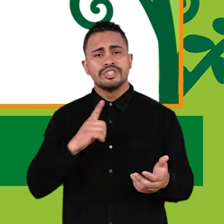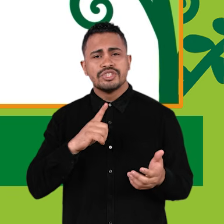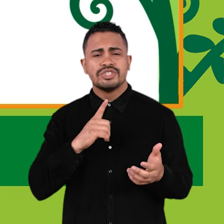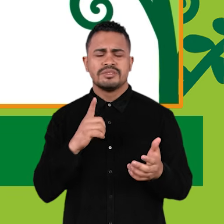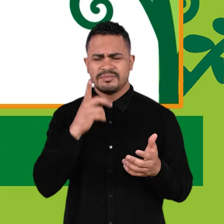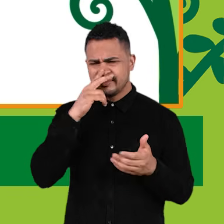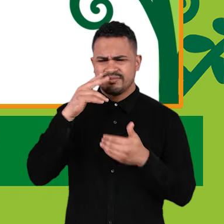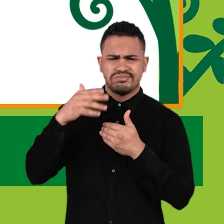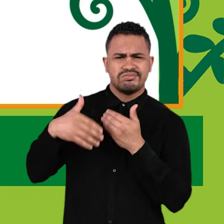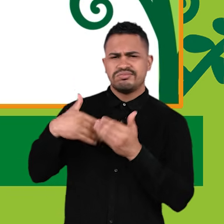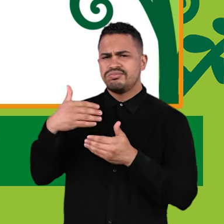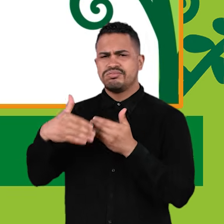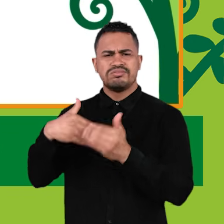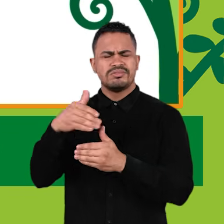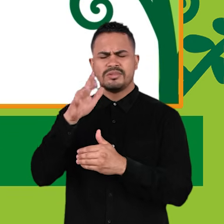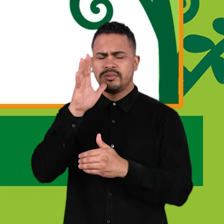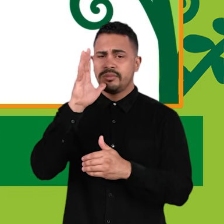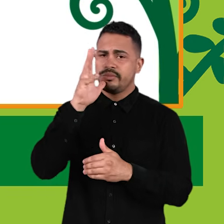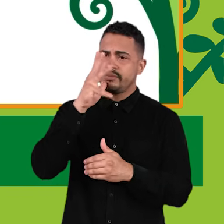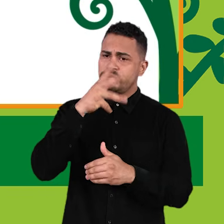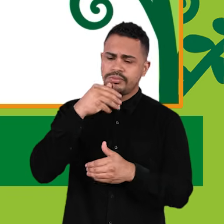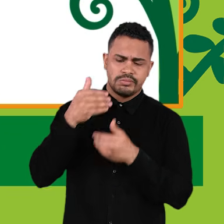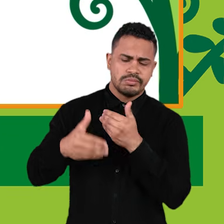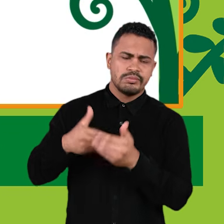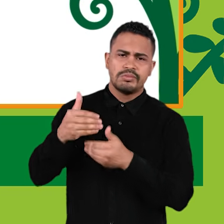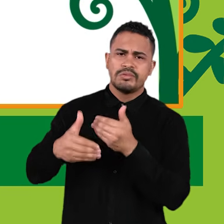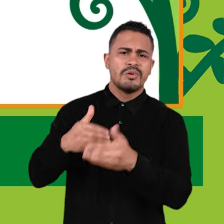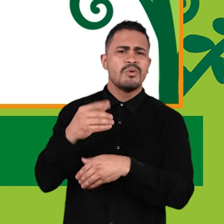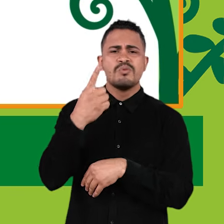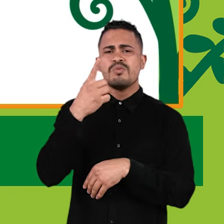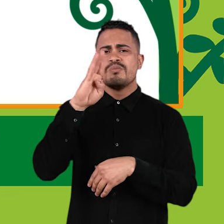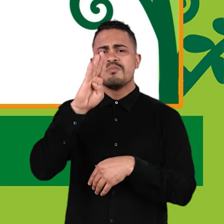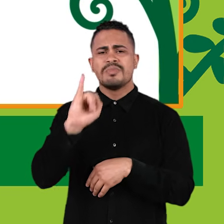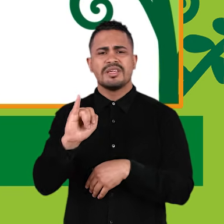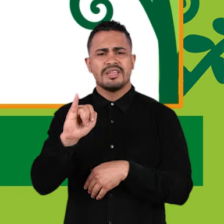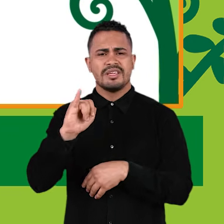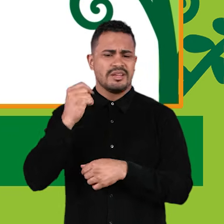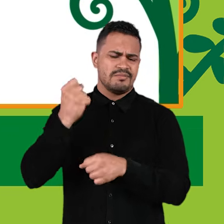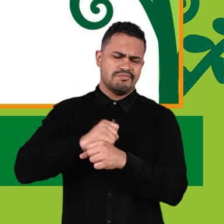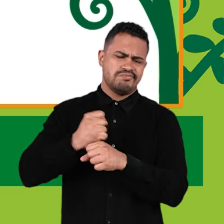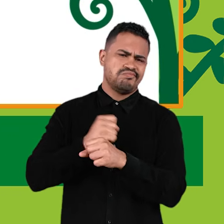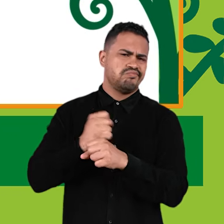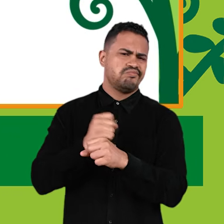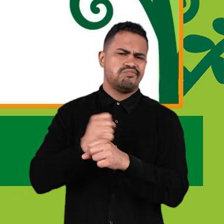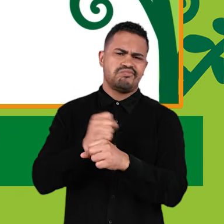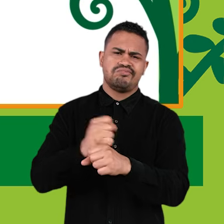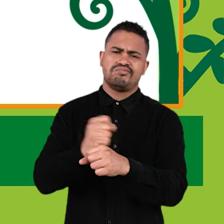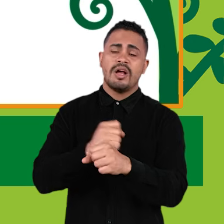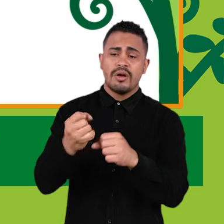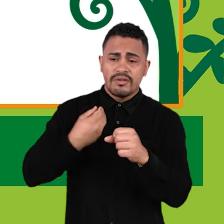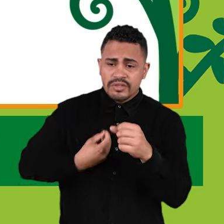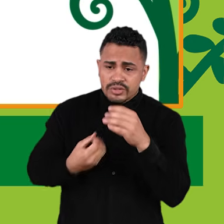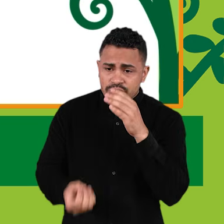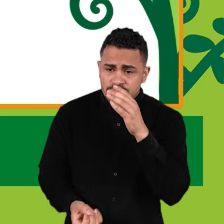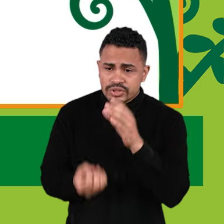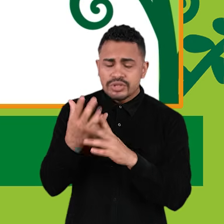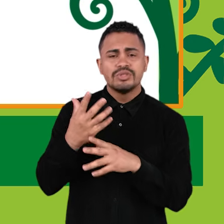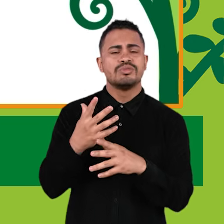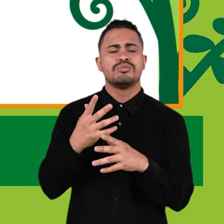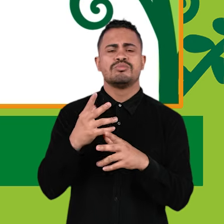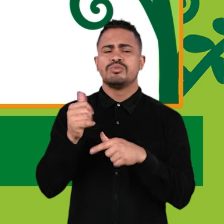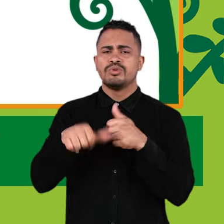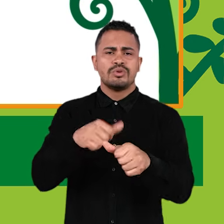caminho muito longo, né, a percorrer, mais ou menos 1 bilhão de anos, e aí quando a vida surgiu, ela trouxe